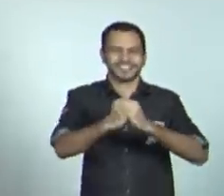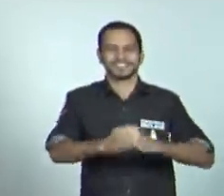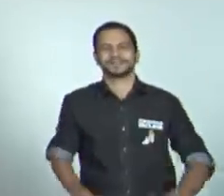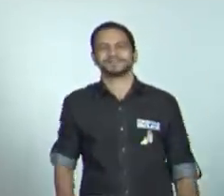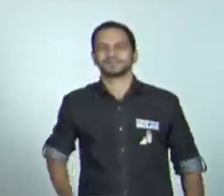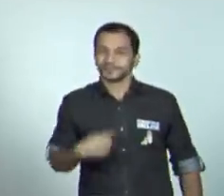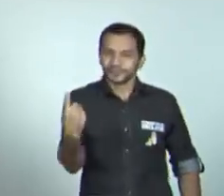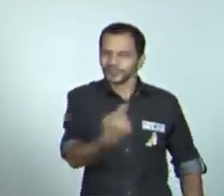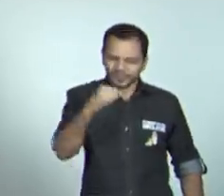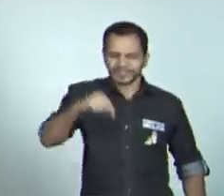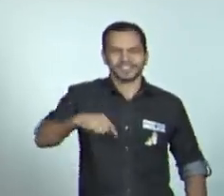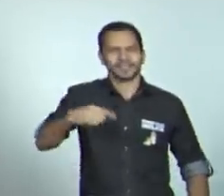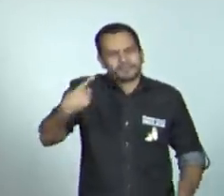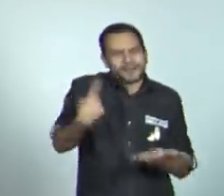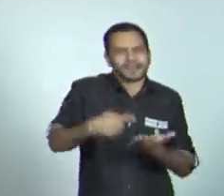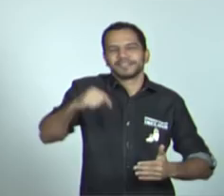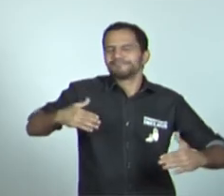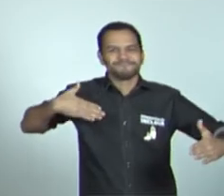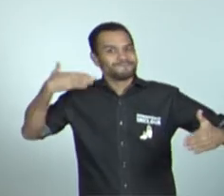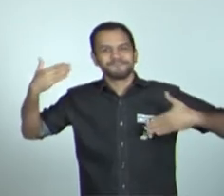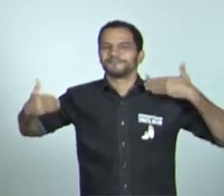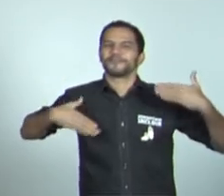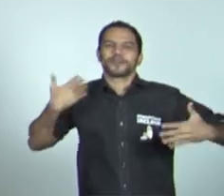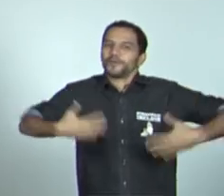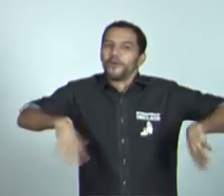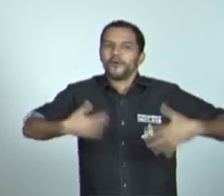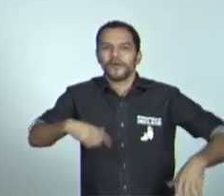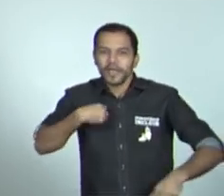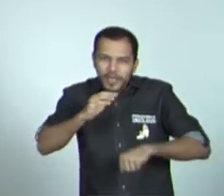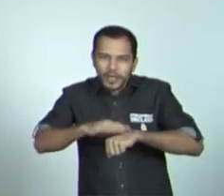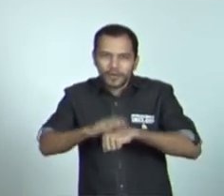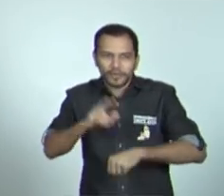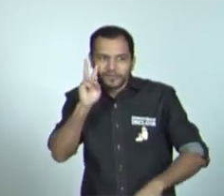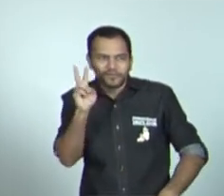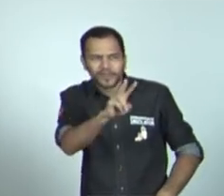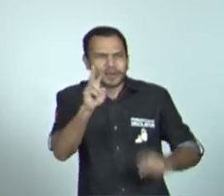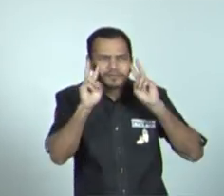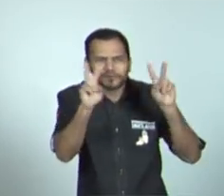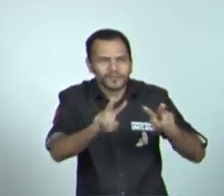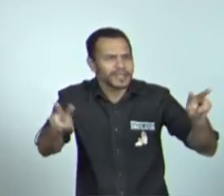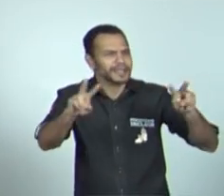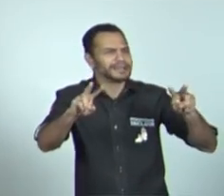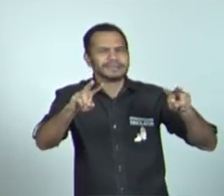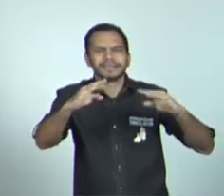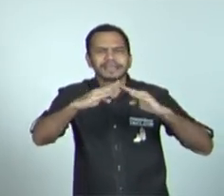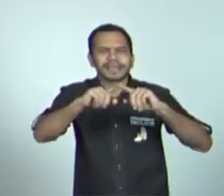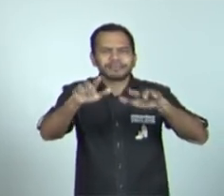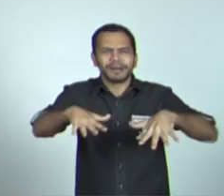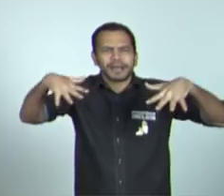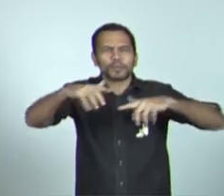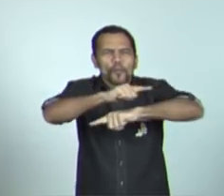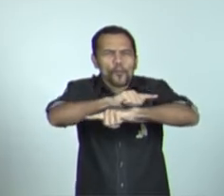estamos aqui empolgado demais muito folgado eu oro por isso aqui vasinho primeiro dia eu chorei porque eu